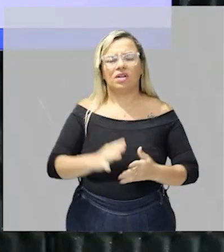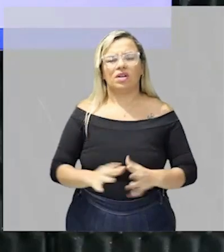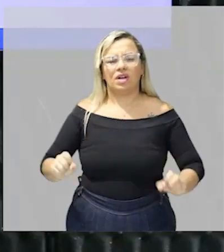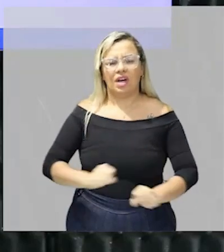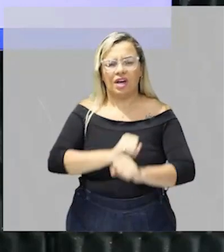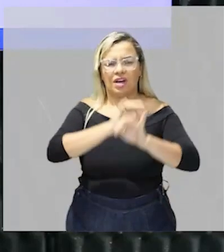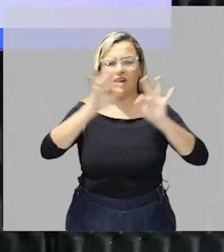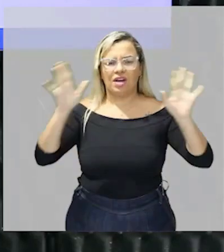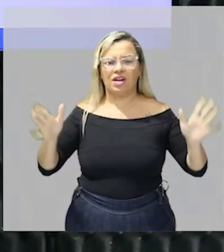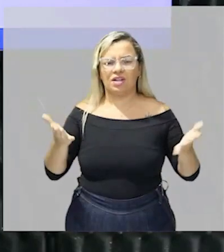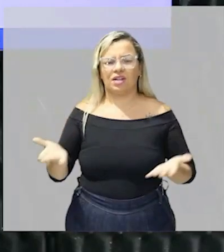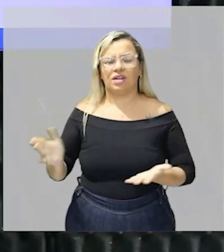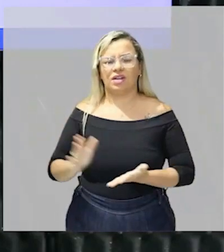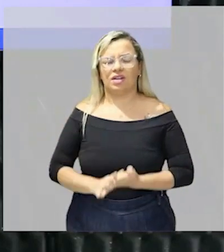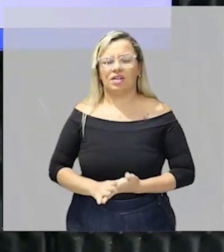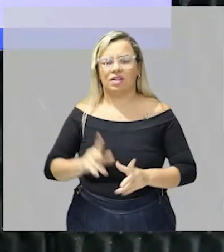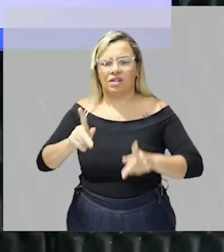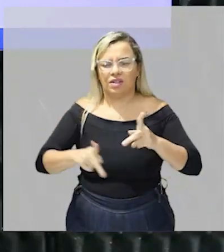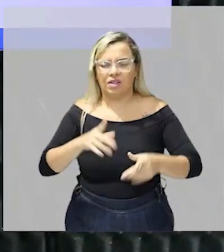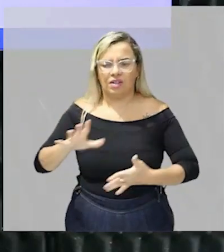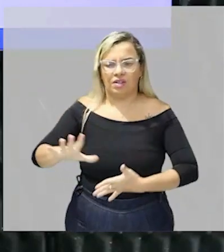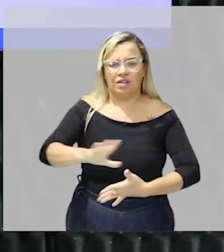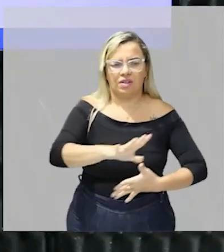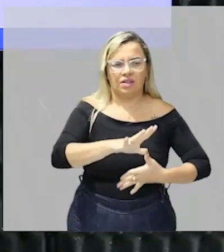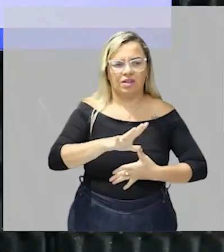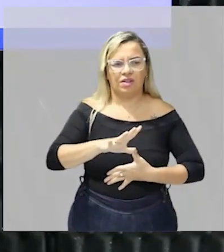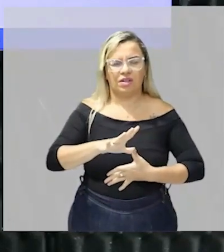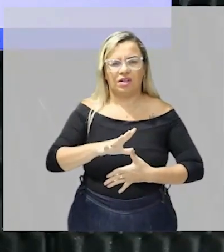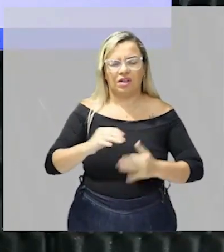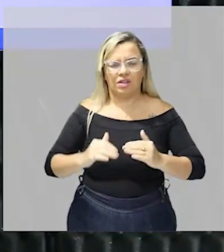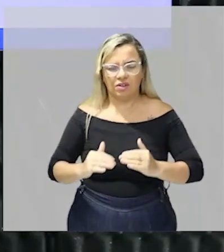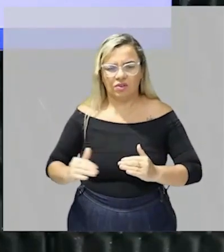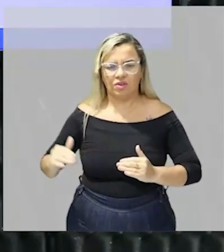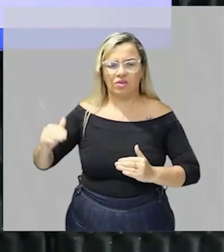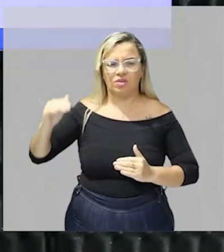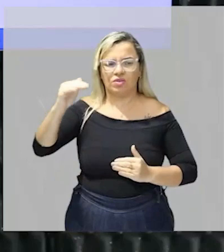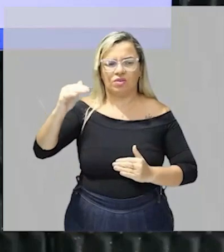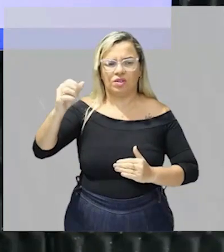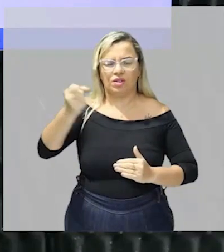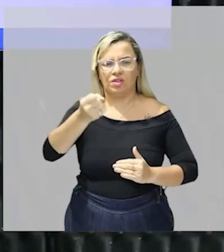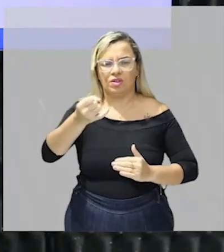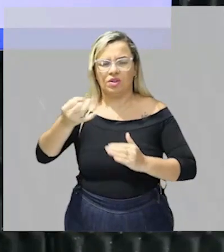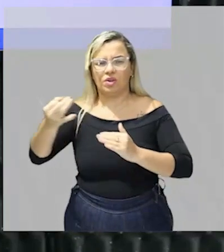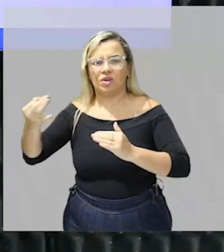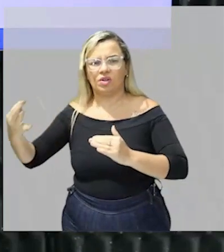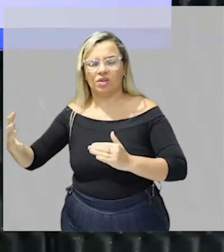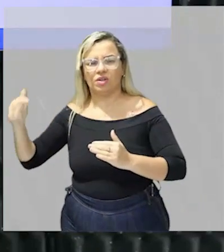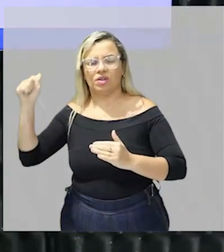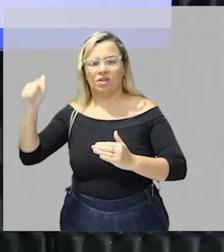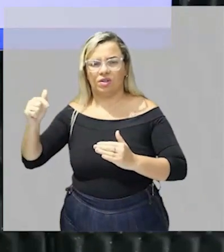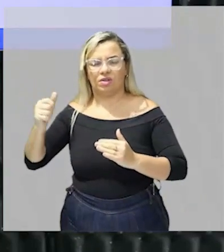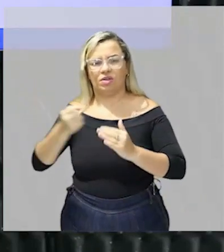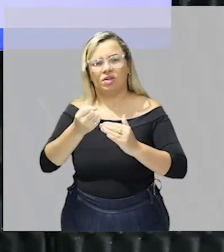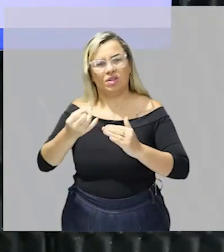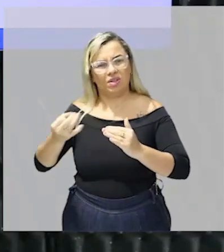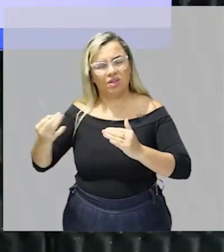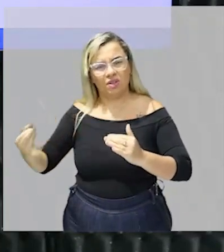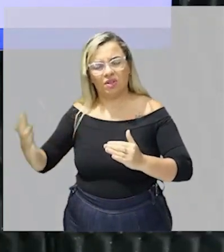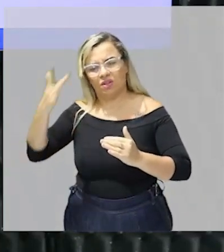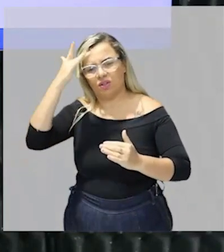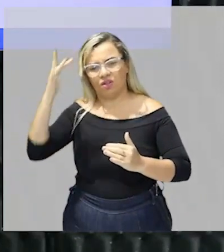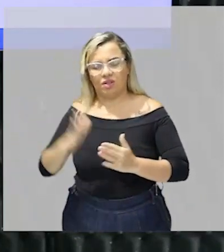exuberante, se os habitantes da América eram tão superiores em número, superioridade numérica,